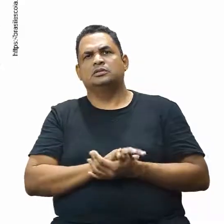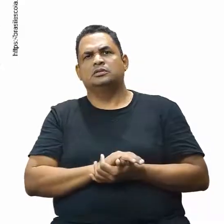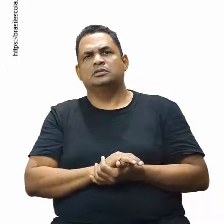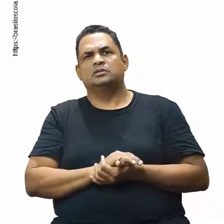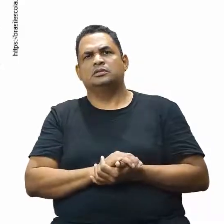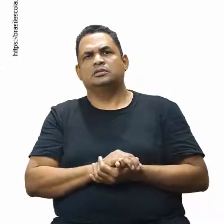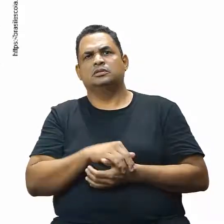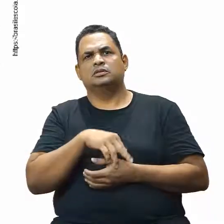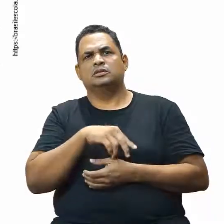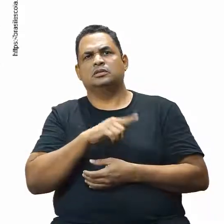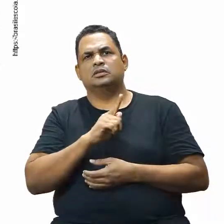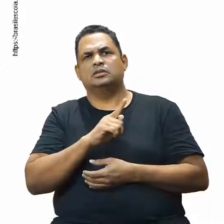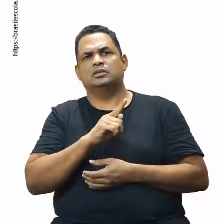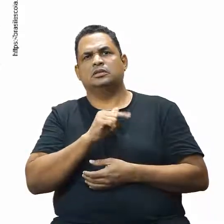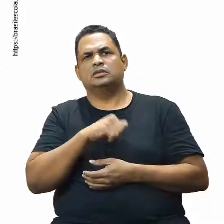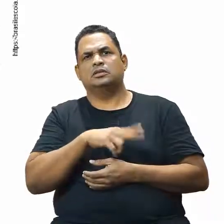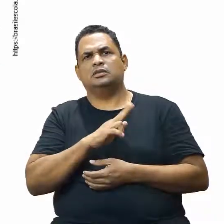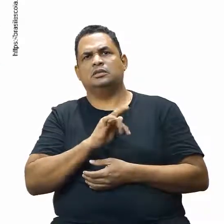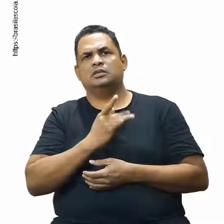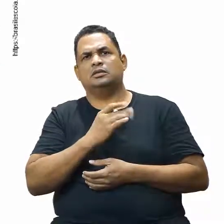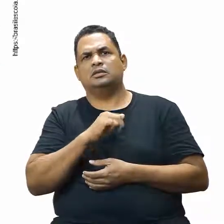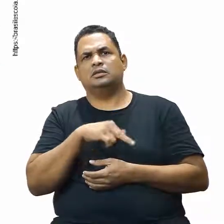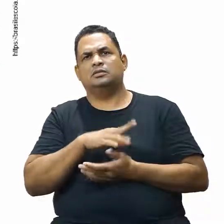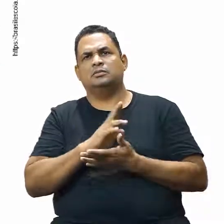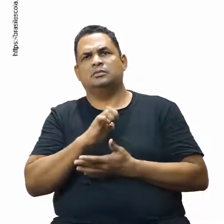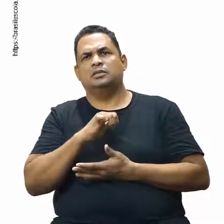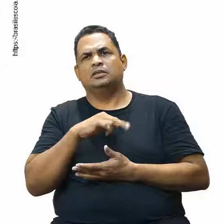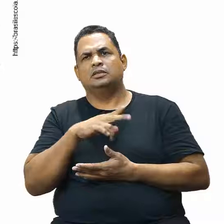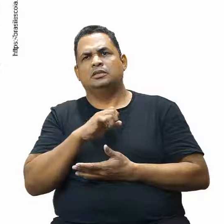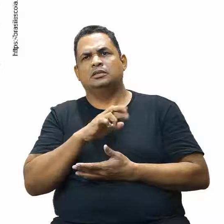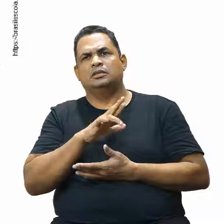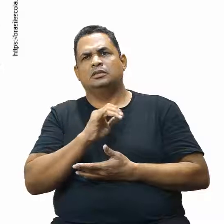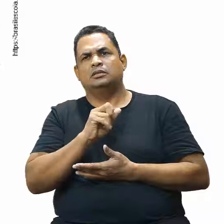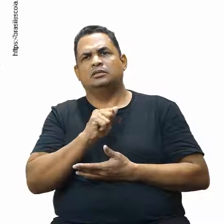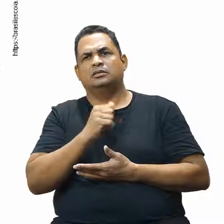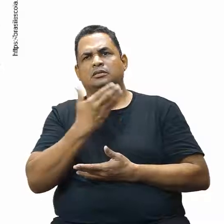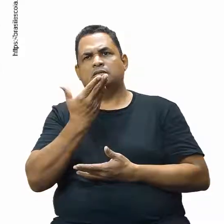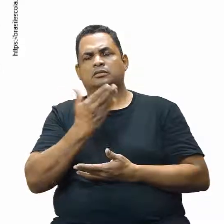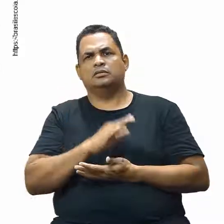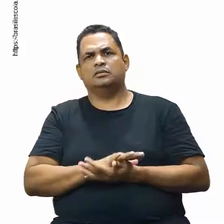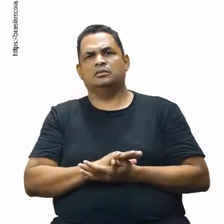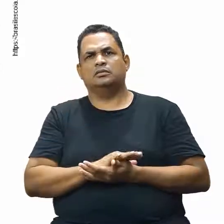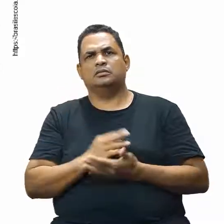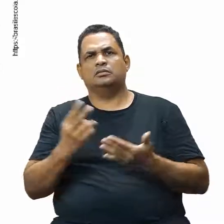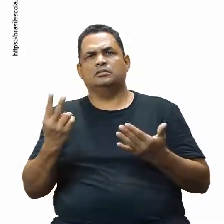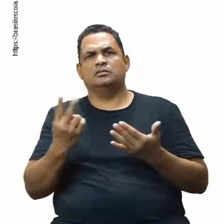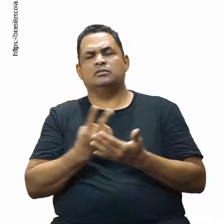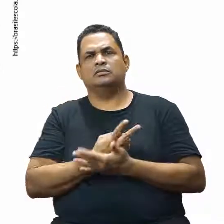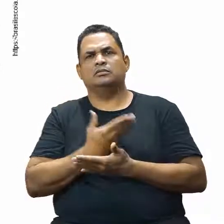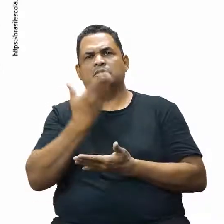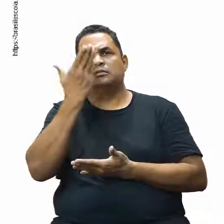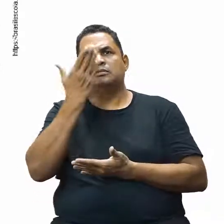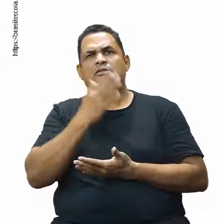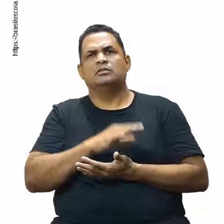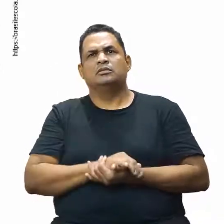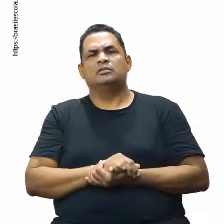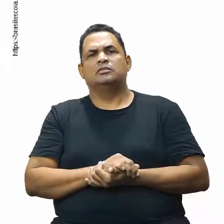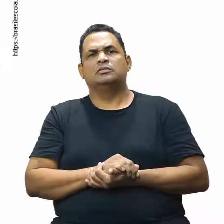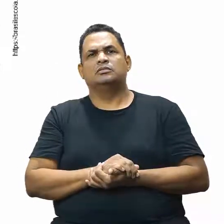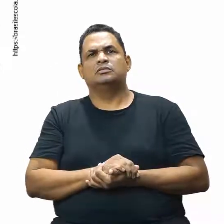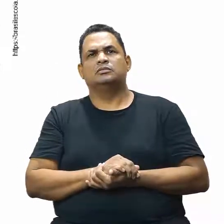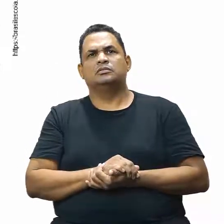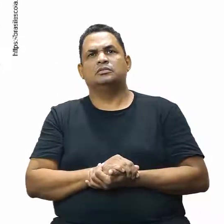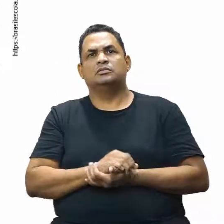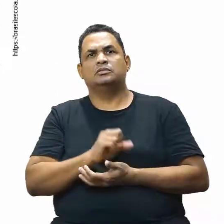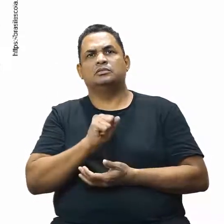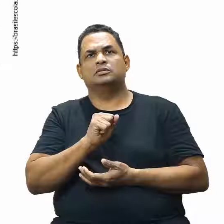a quem mineira. Pessoal, a ocorrência, a incidência aí, ó, a saúva